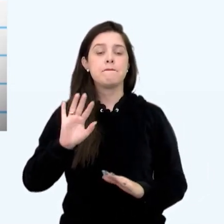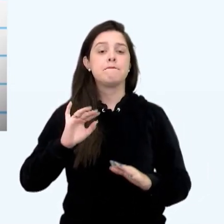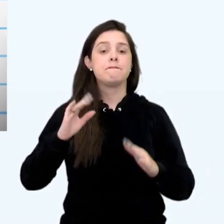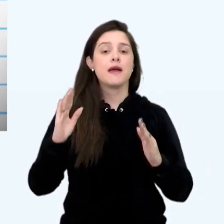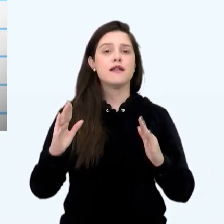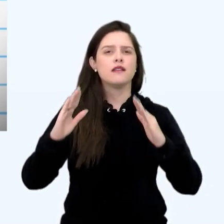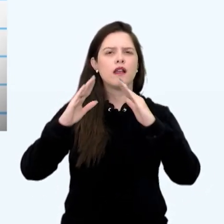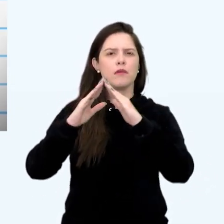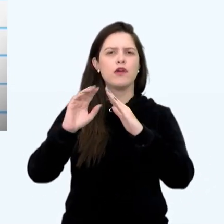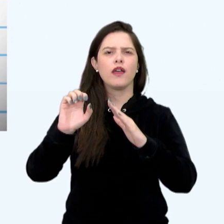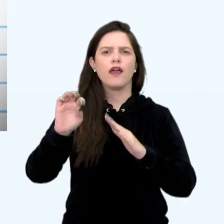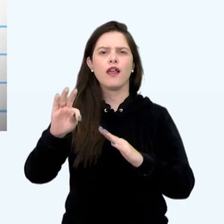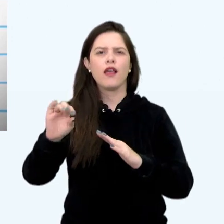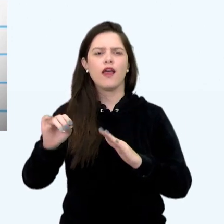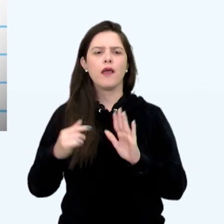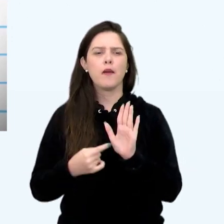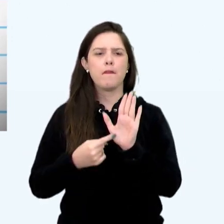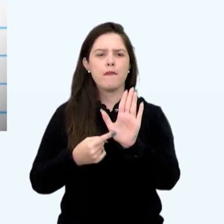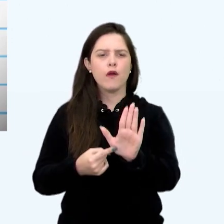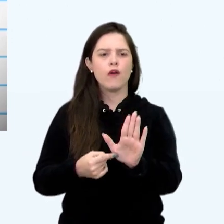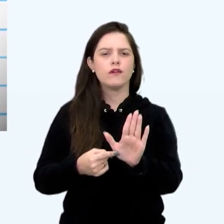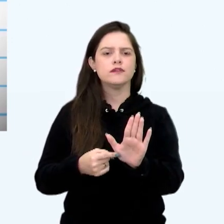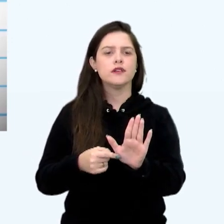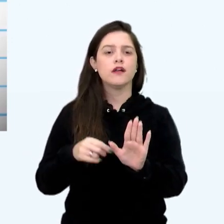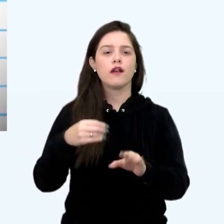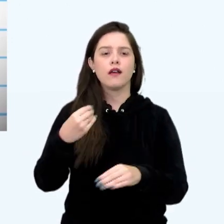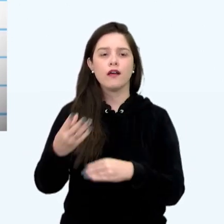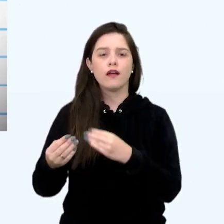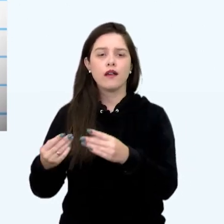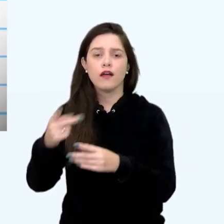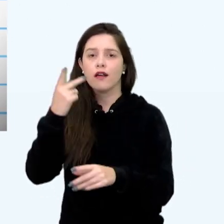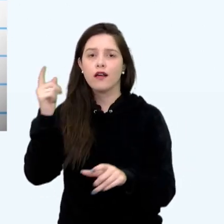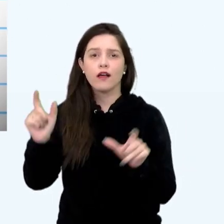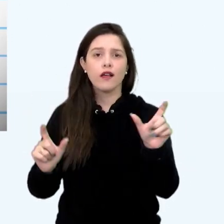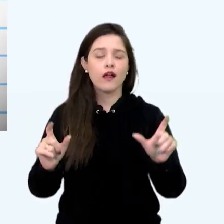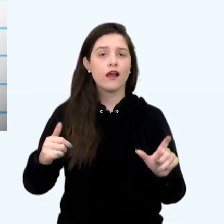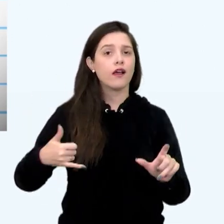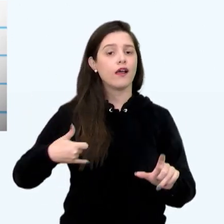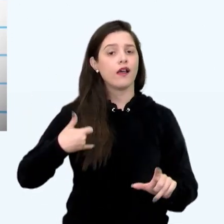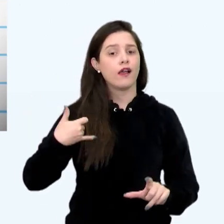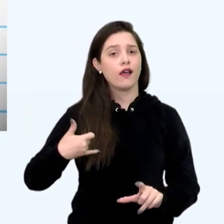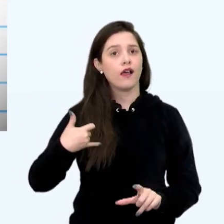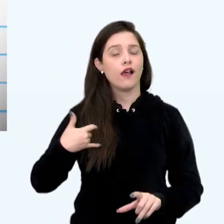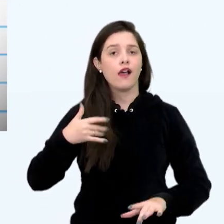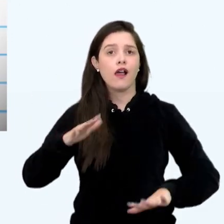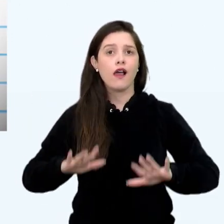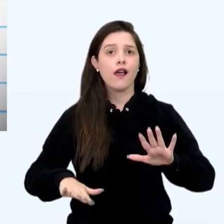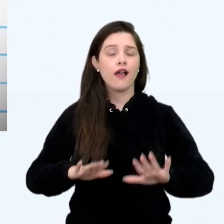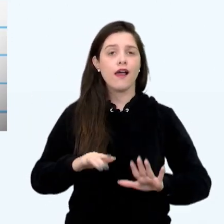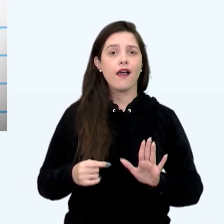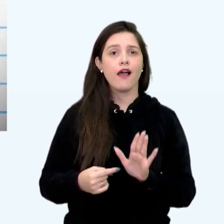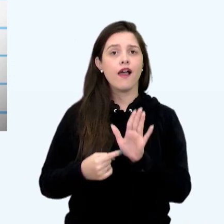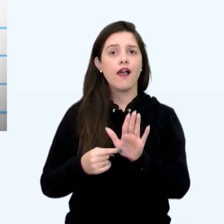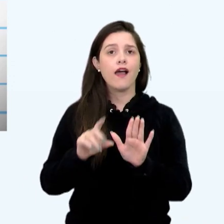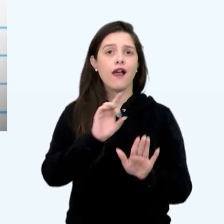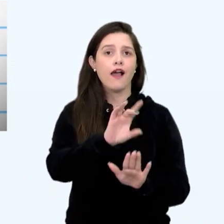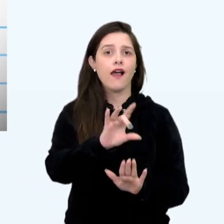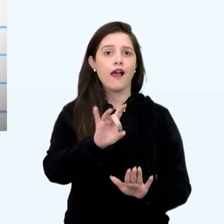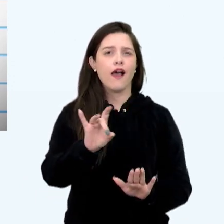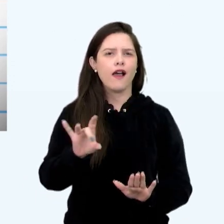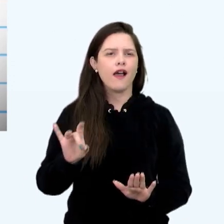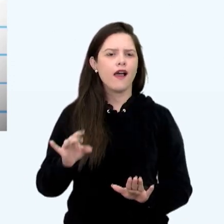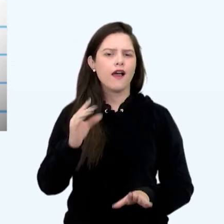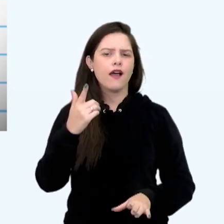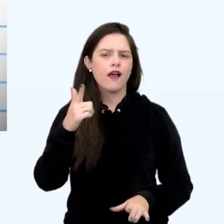uma pirâmide etária é um gráfico que mostra a distribuição de uma população por idades. De um lado fica a proporção de homens em cada faixa etária e